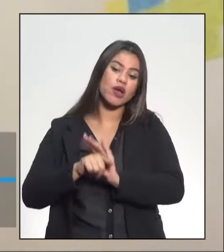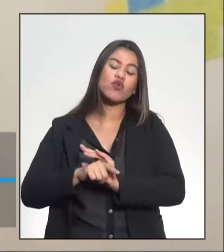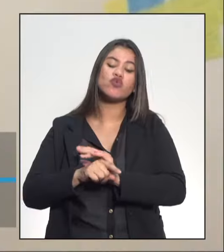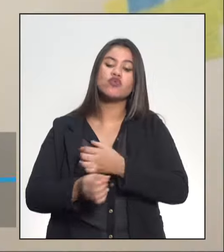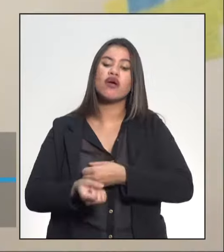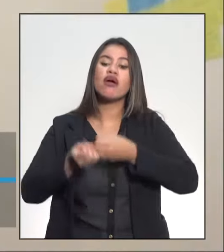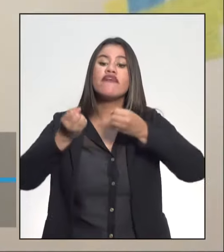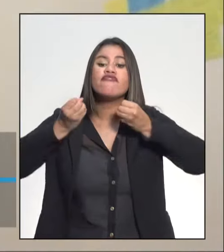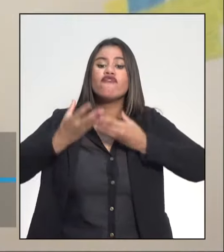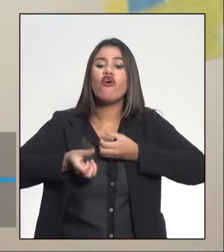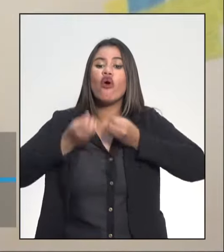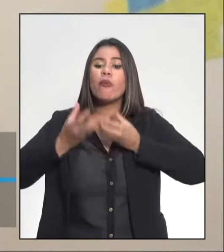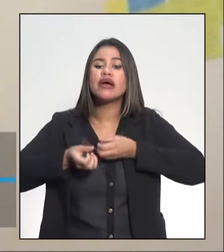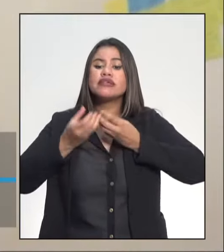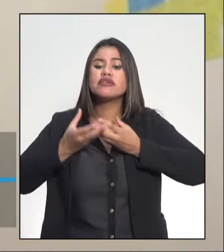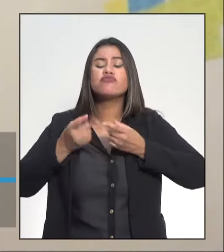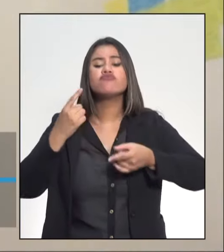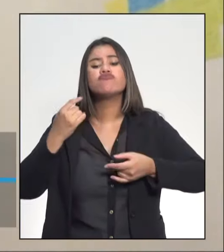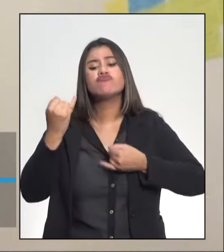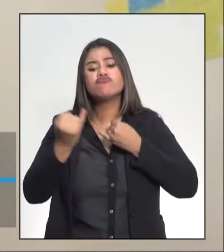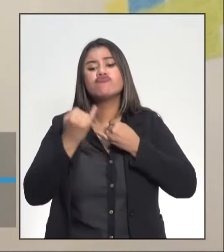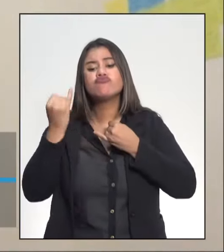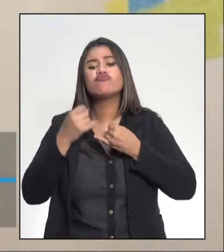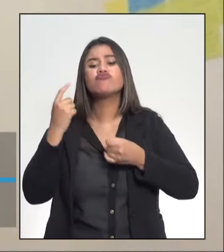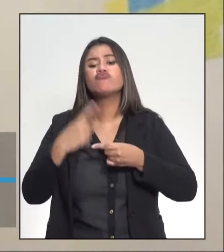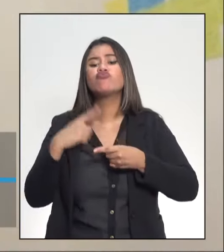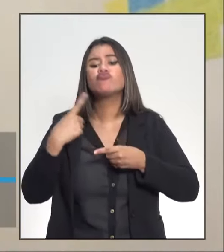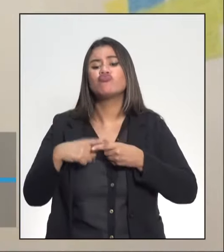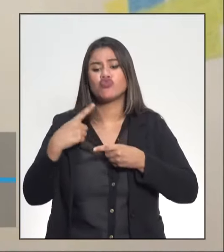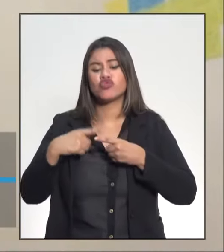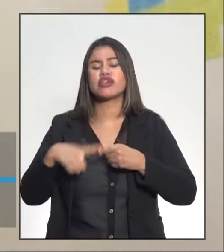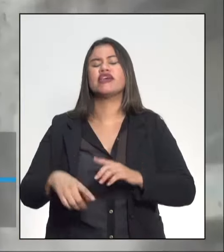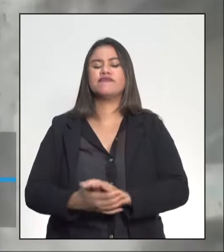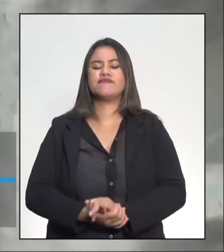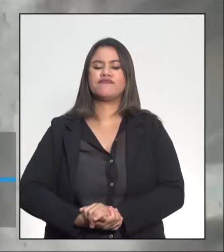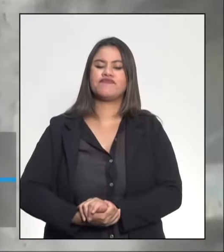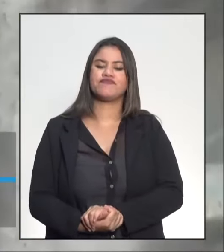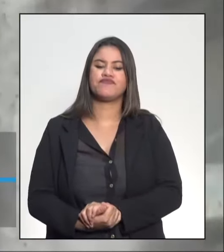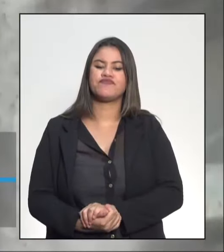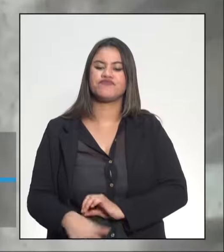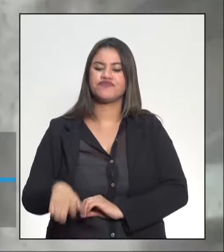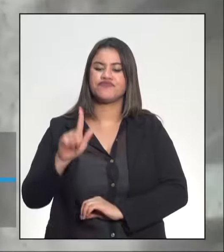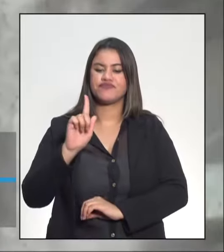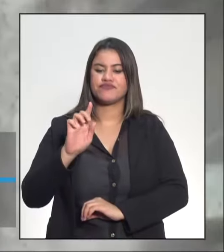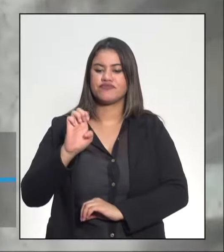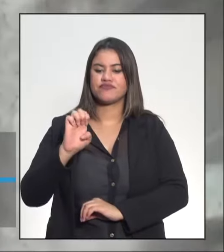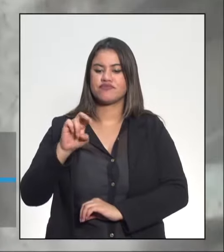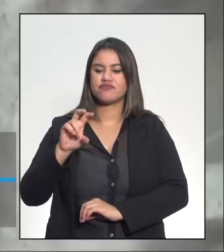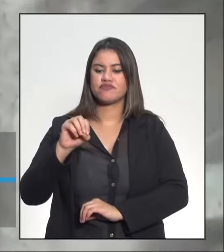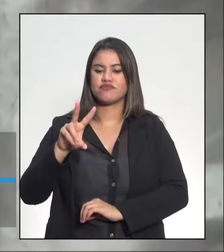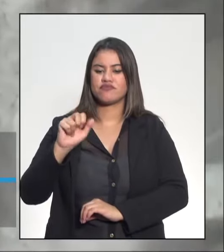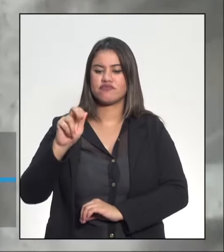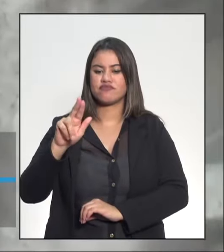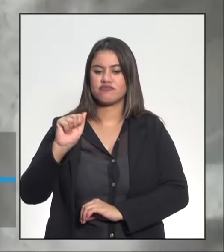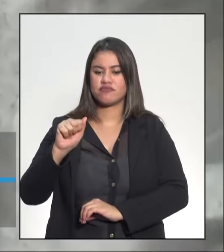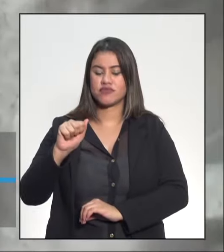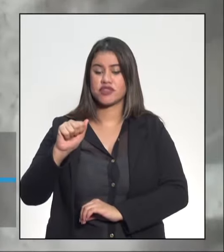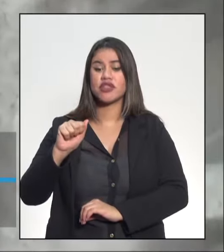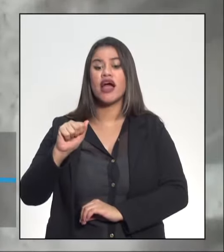importante nas nossas vidas? A gente tá discutindo isso aqui hoje. A Giovana falou para não cairmos em